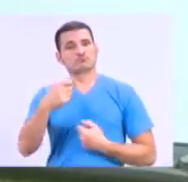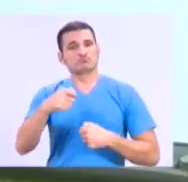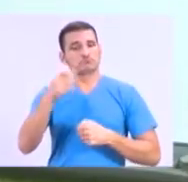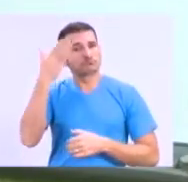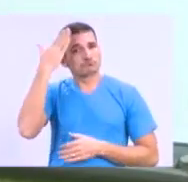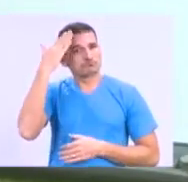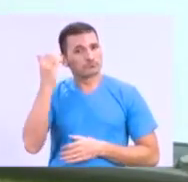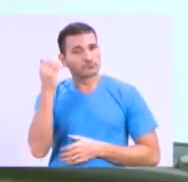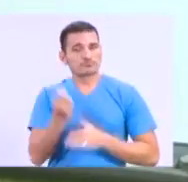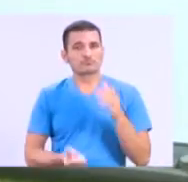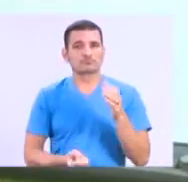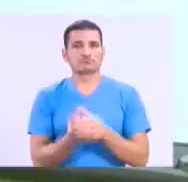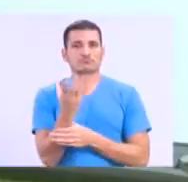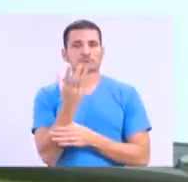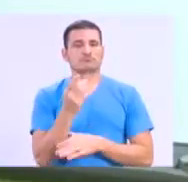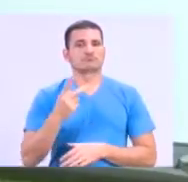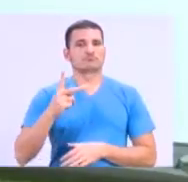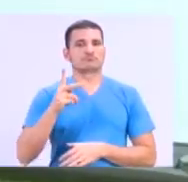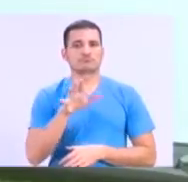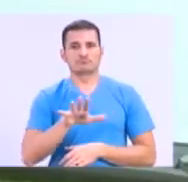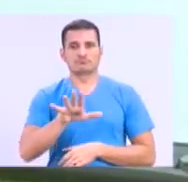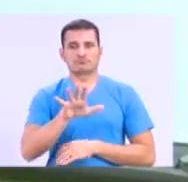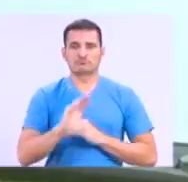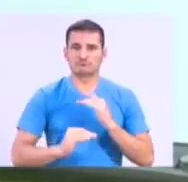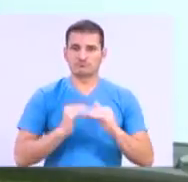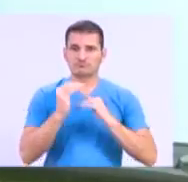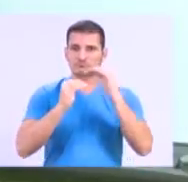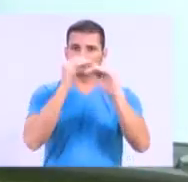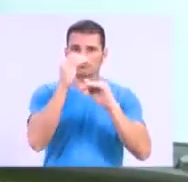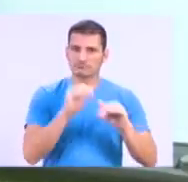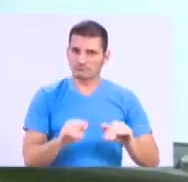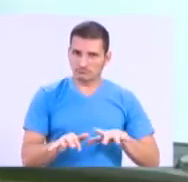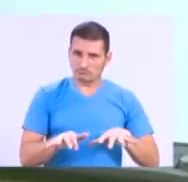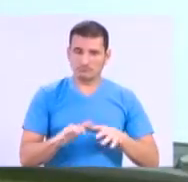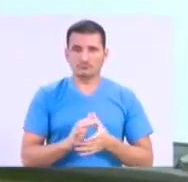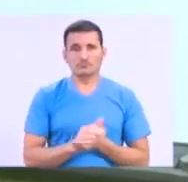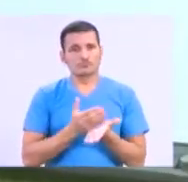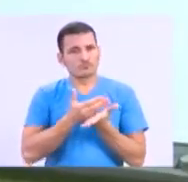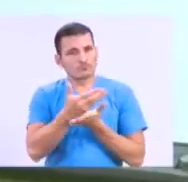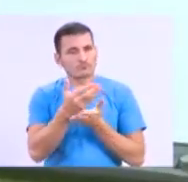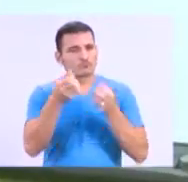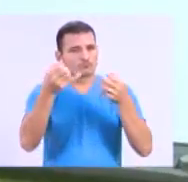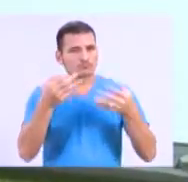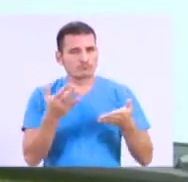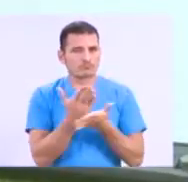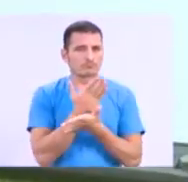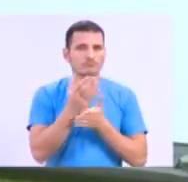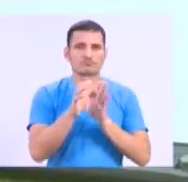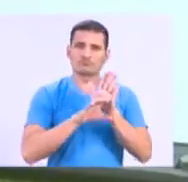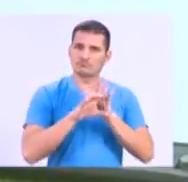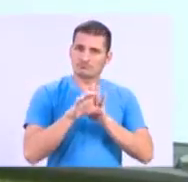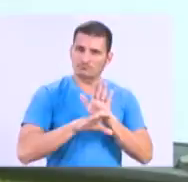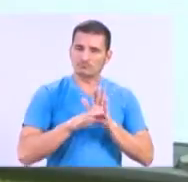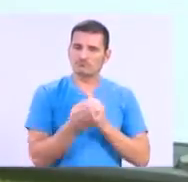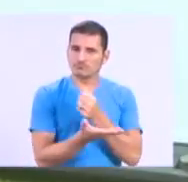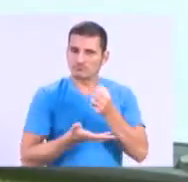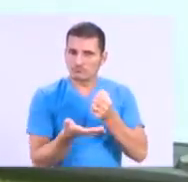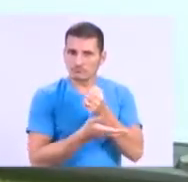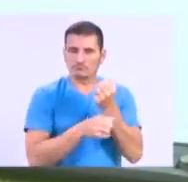o seu ambiente para desenvolver. Então, inicialmente, nós vamos falar alguns conceitos básicos sobre servidores